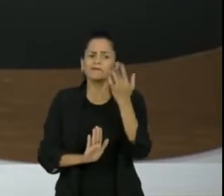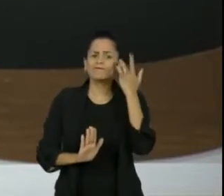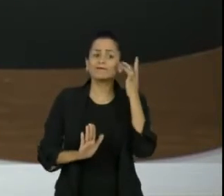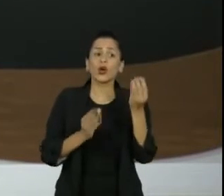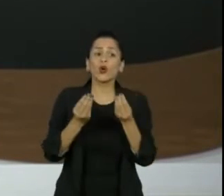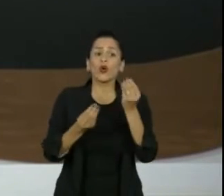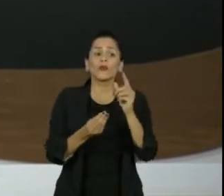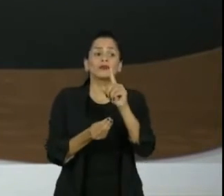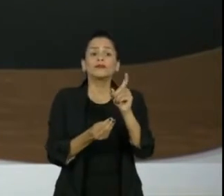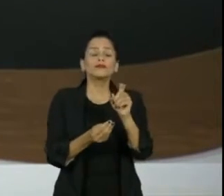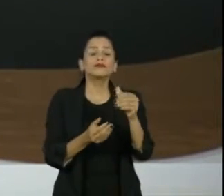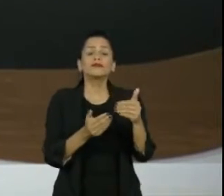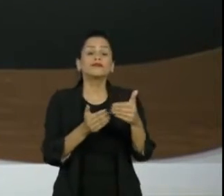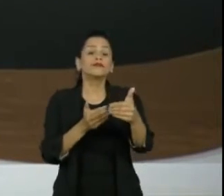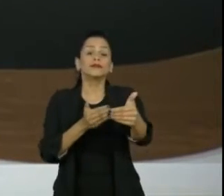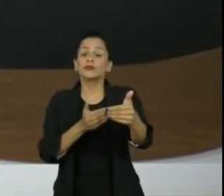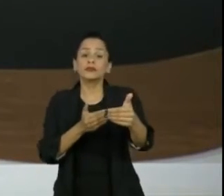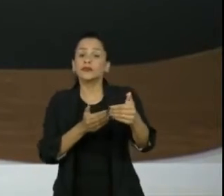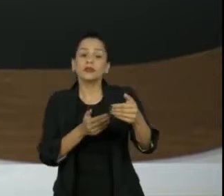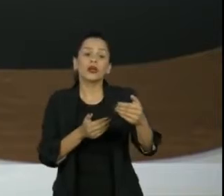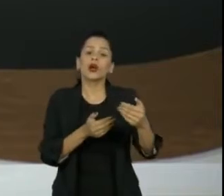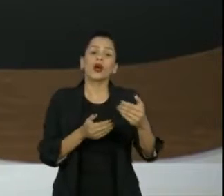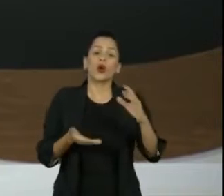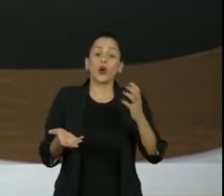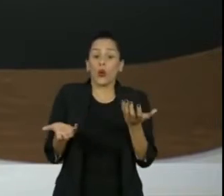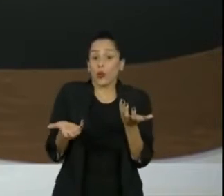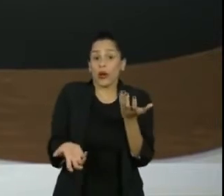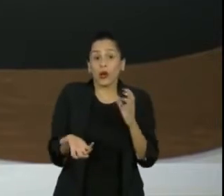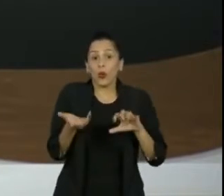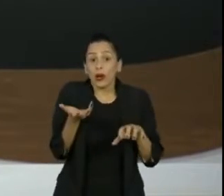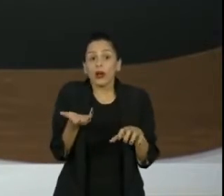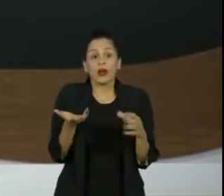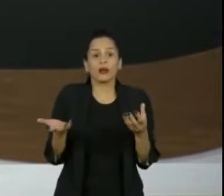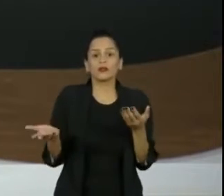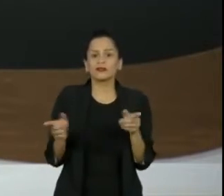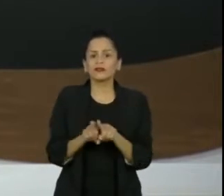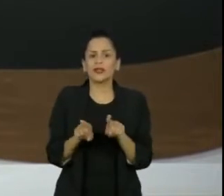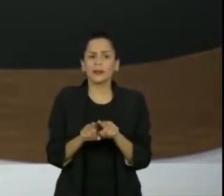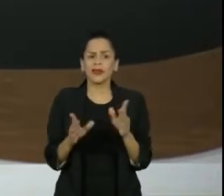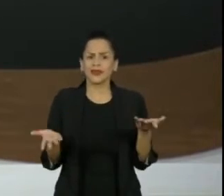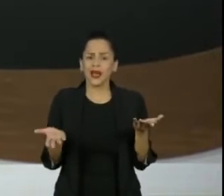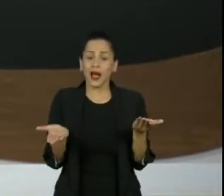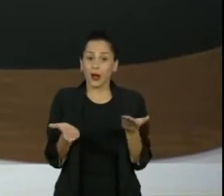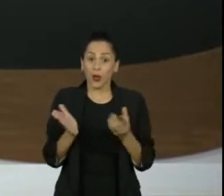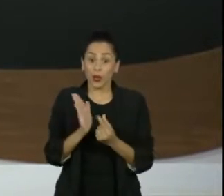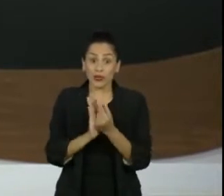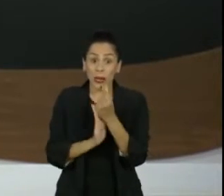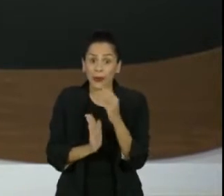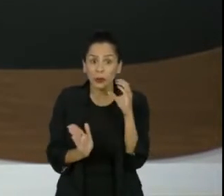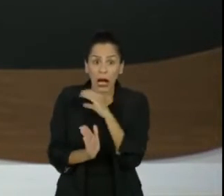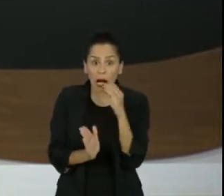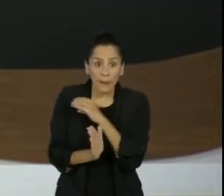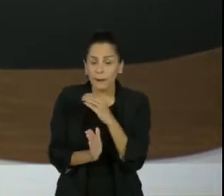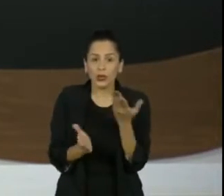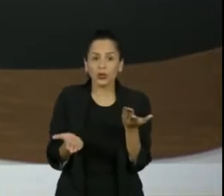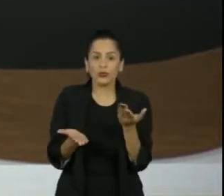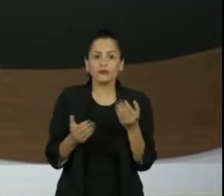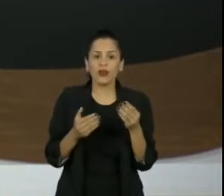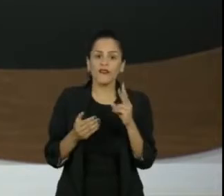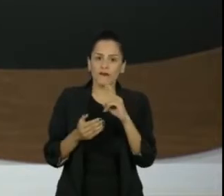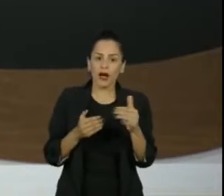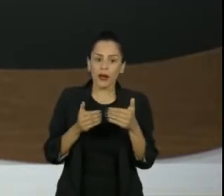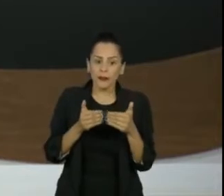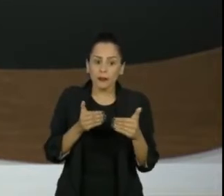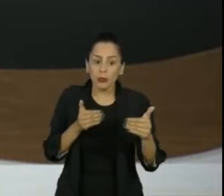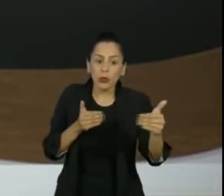Comissão Mista de Orçamento no Congresso. A gente não sabe se esse orçamento de guerra criado para a pandemia vai ser prorrogado. O que o senhor vê aí